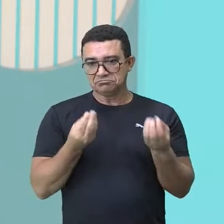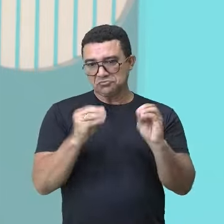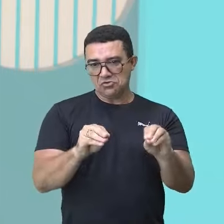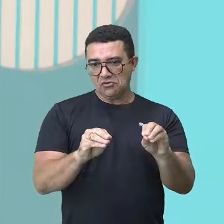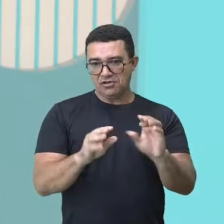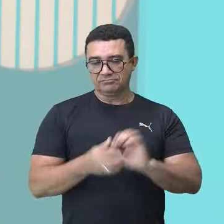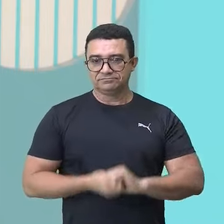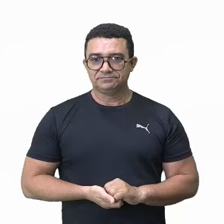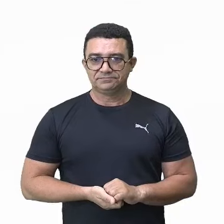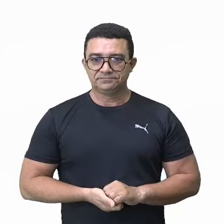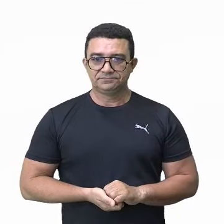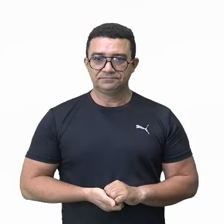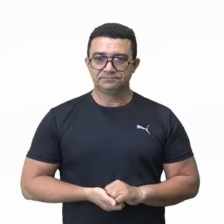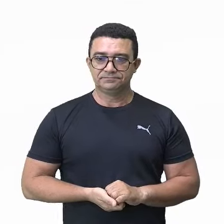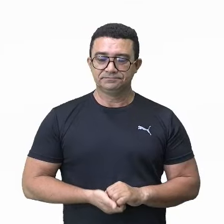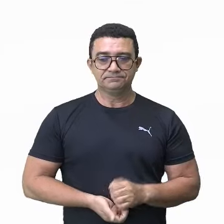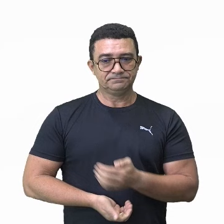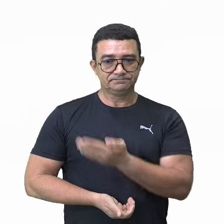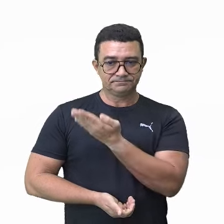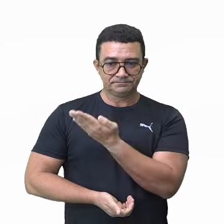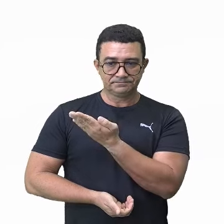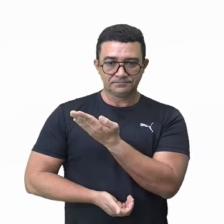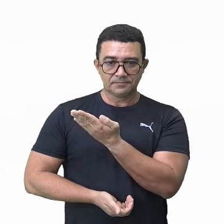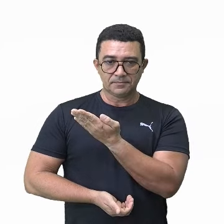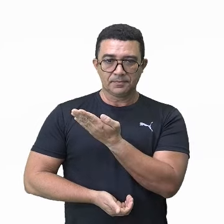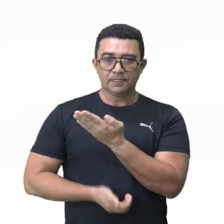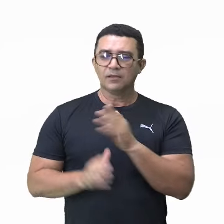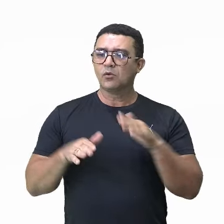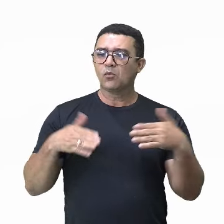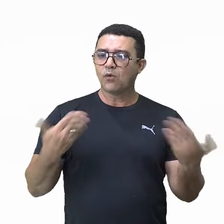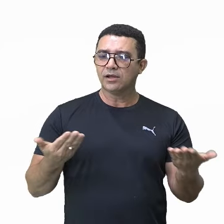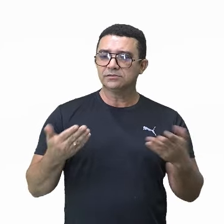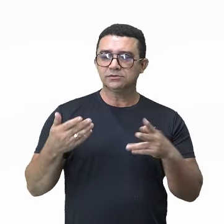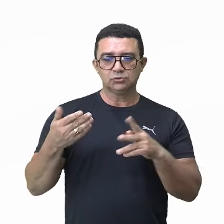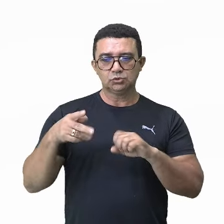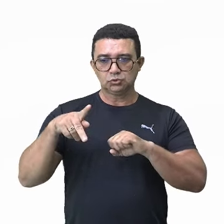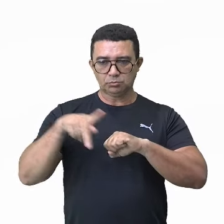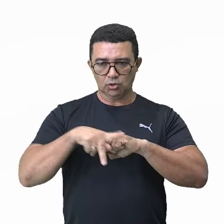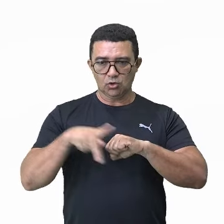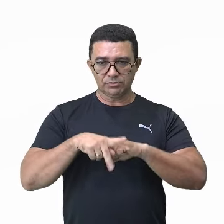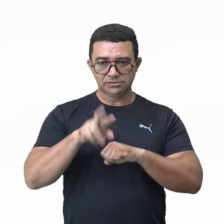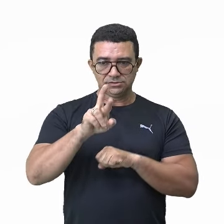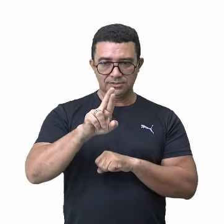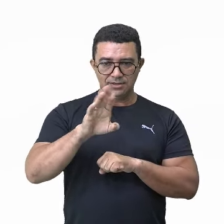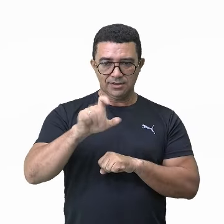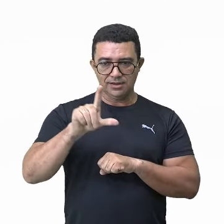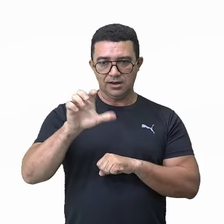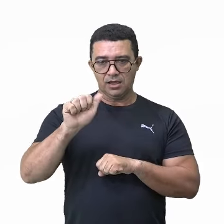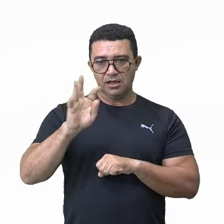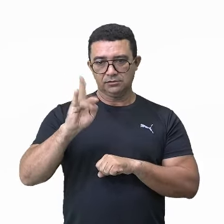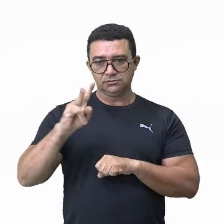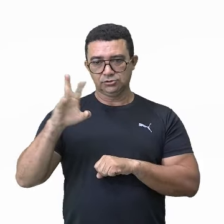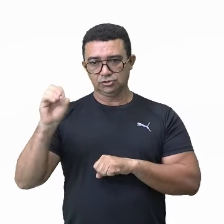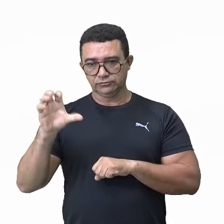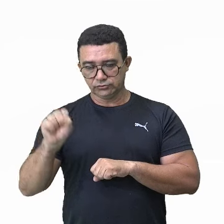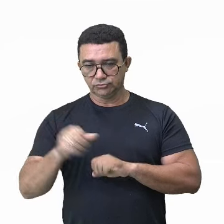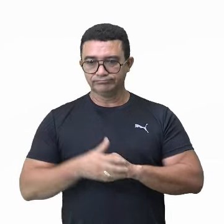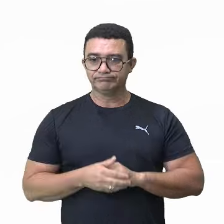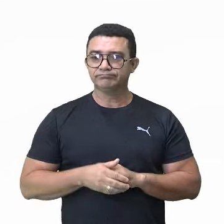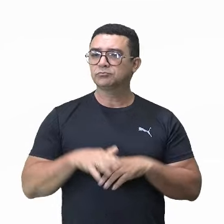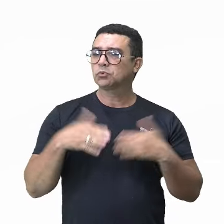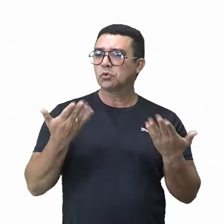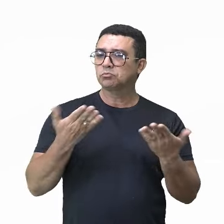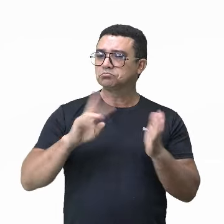próximo caso comigo então nós vamos agora entender Quais são os pronomes relativos então é aquele que